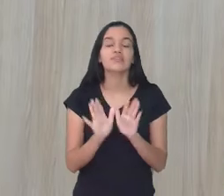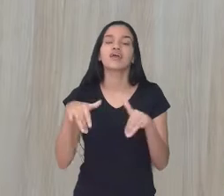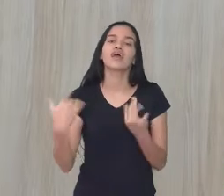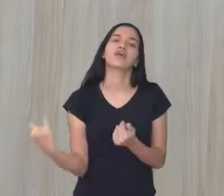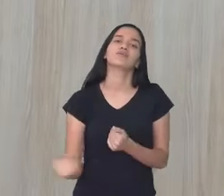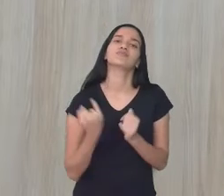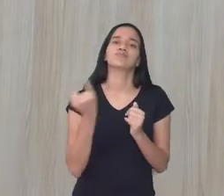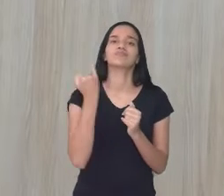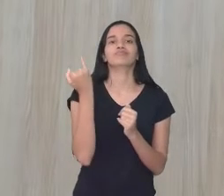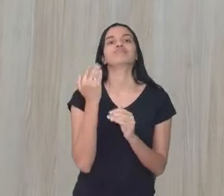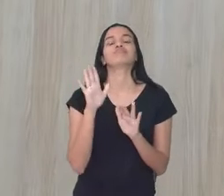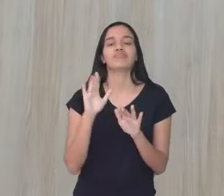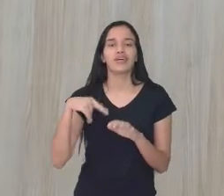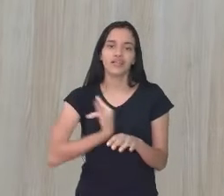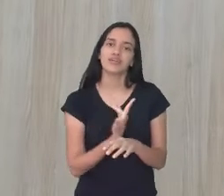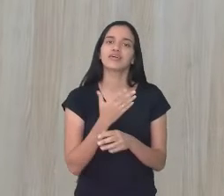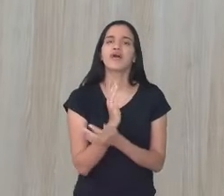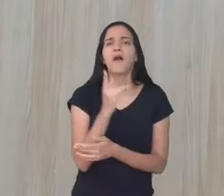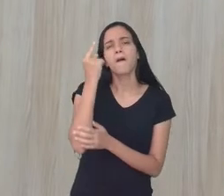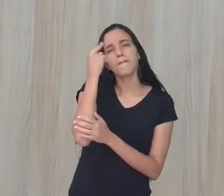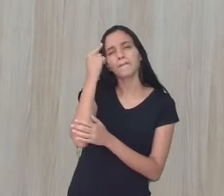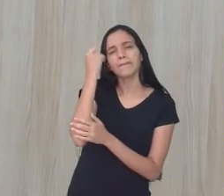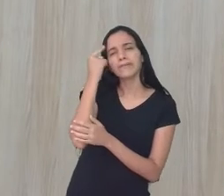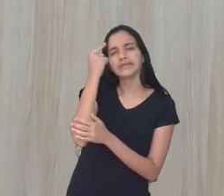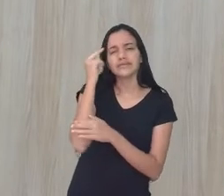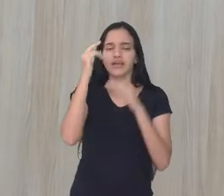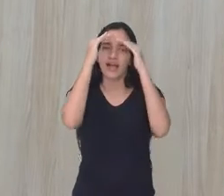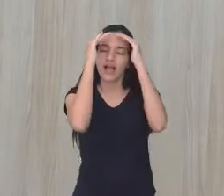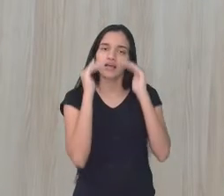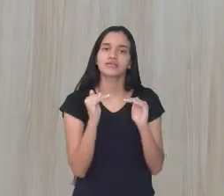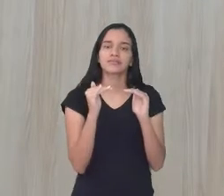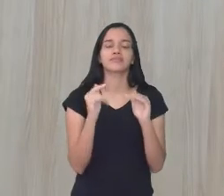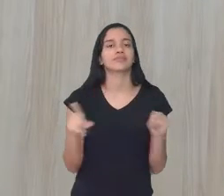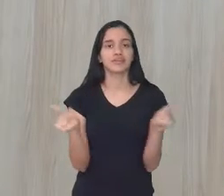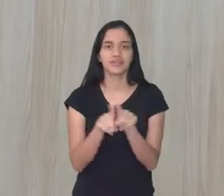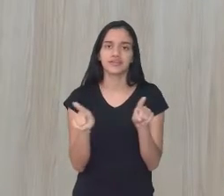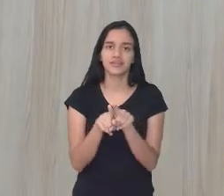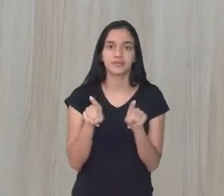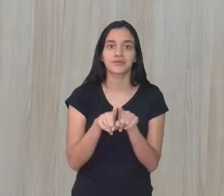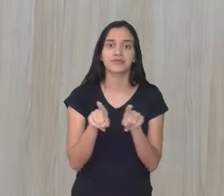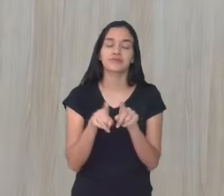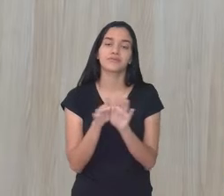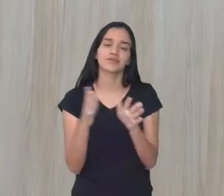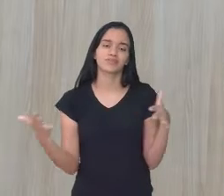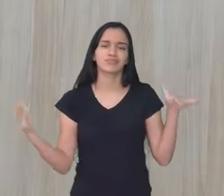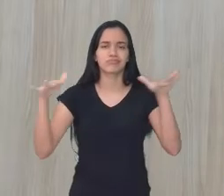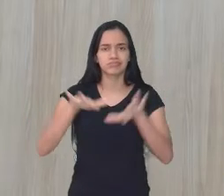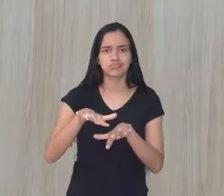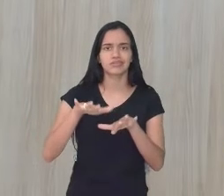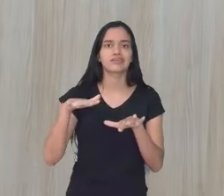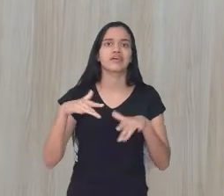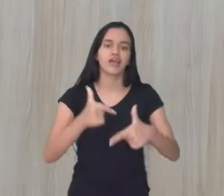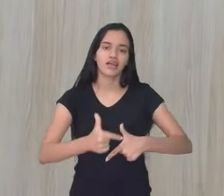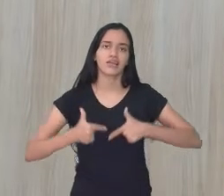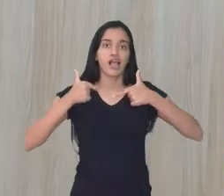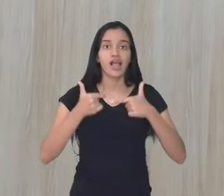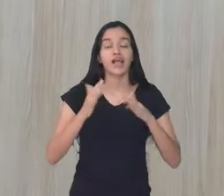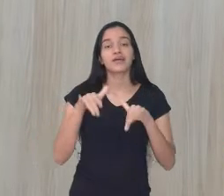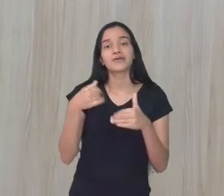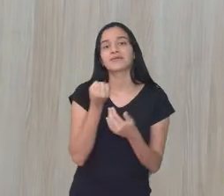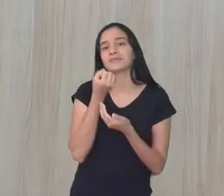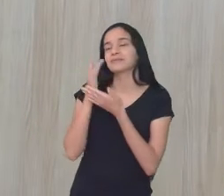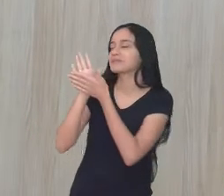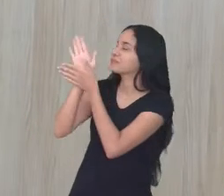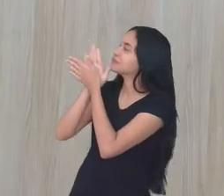é muito importante, né, a gente pensar, respeitar e trabalhar com inclusão, é super importante. Seja